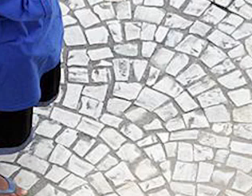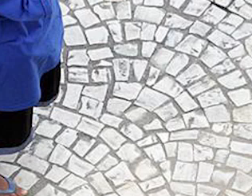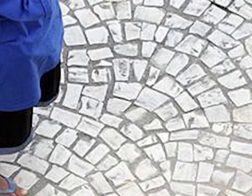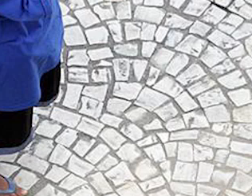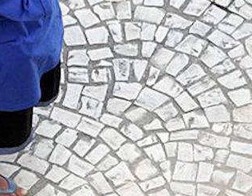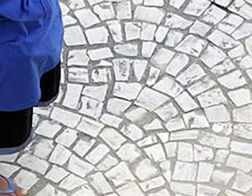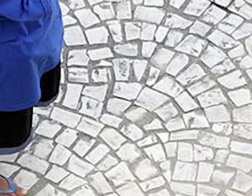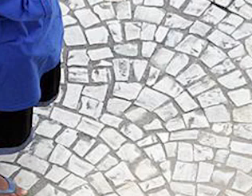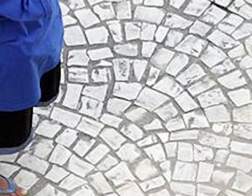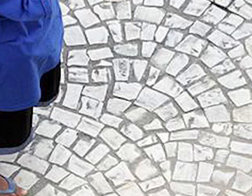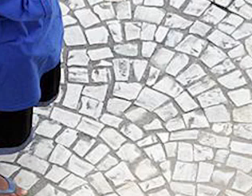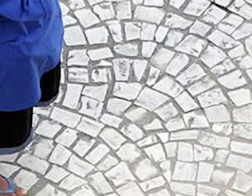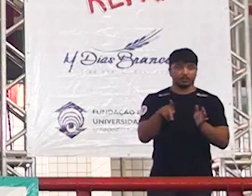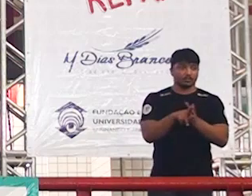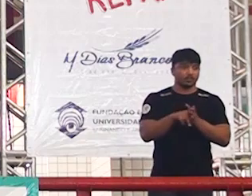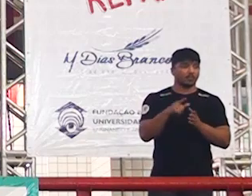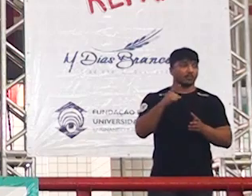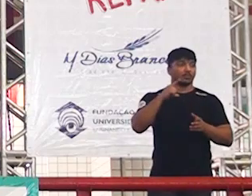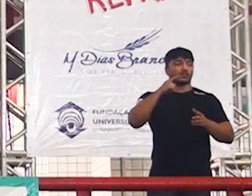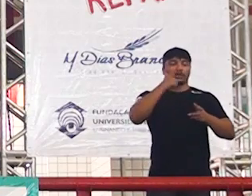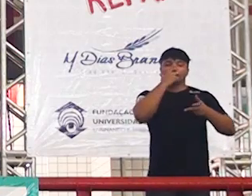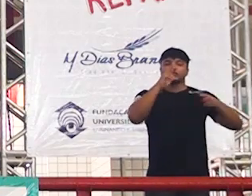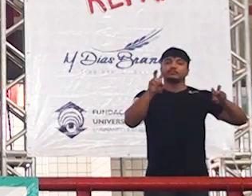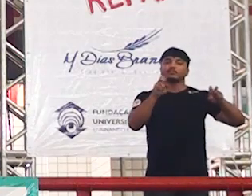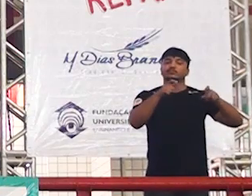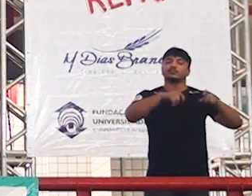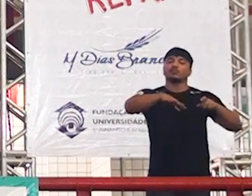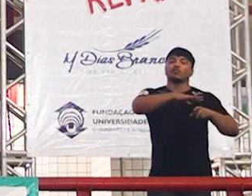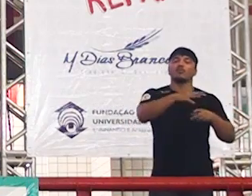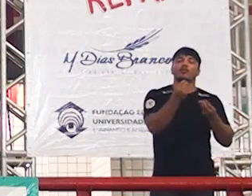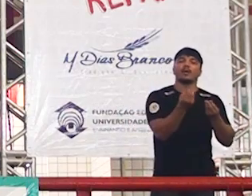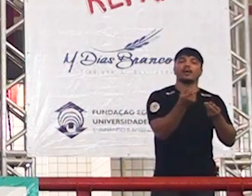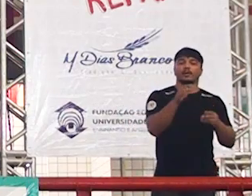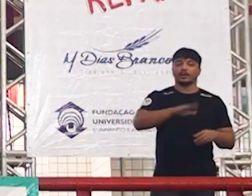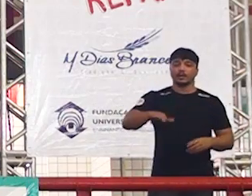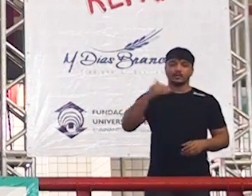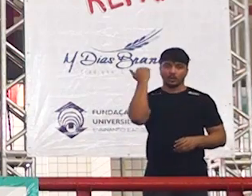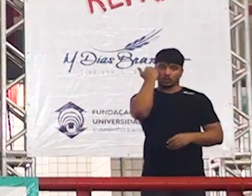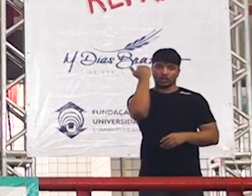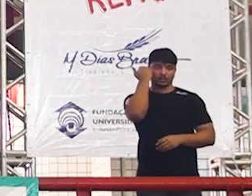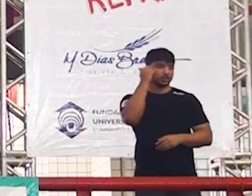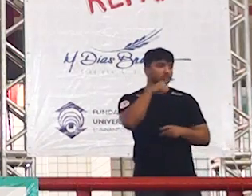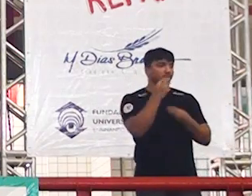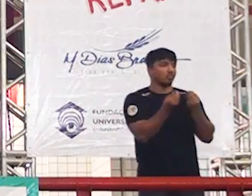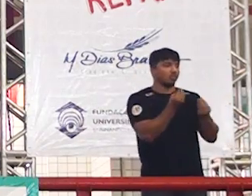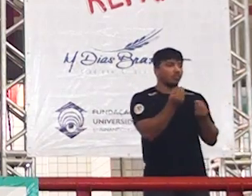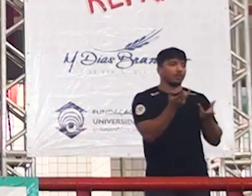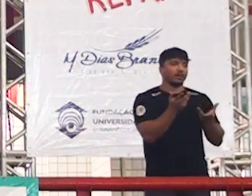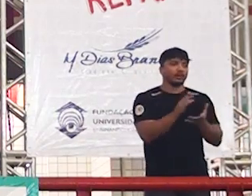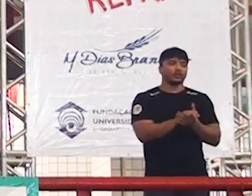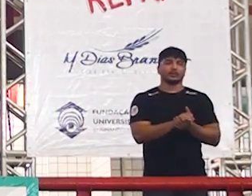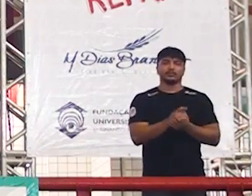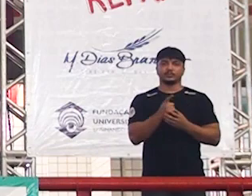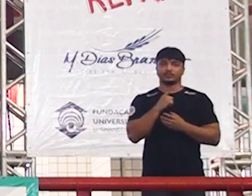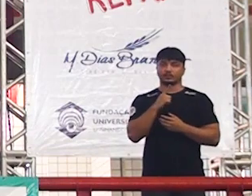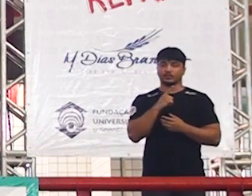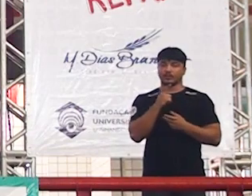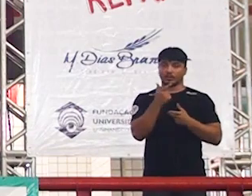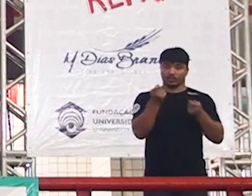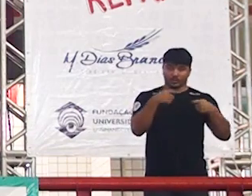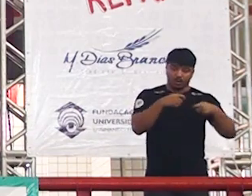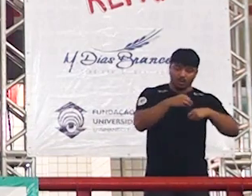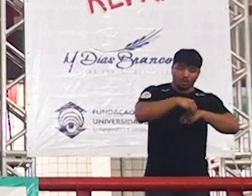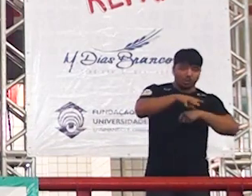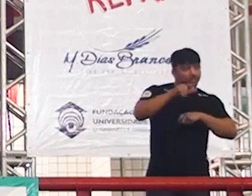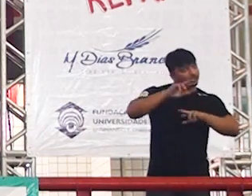Um repertório que seria legal para você falar sobre criança e adolescente. Ah, mas já caiu, Dionísio? Sim, mas pode cair